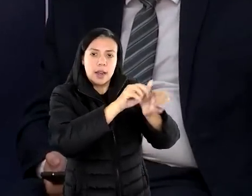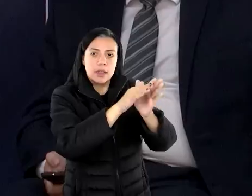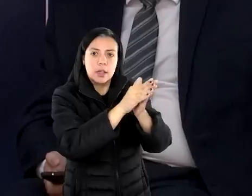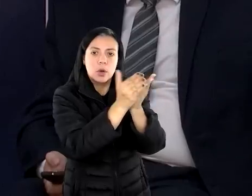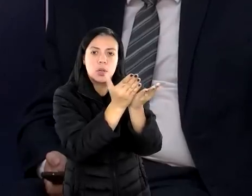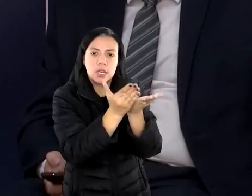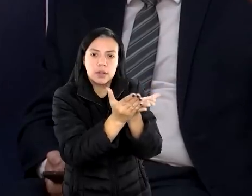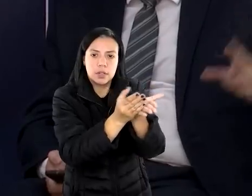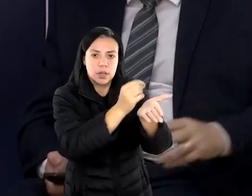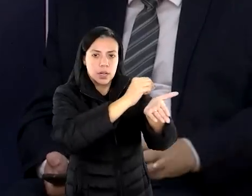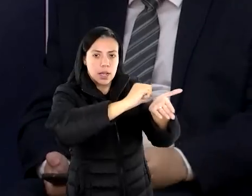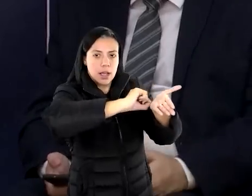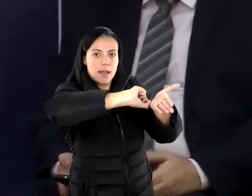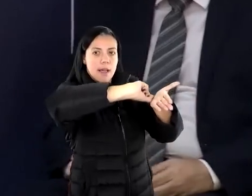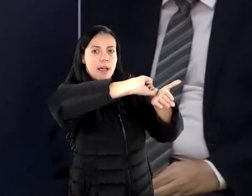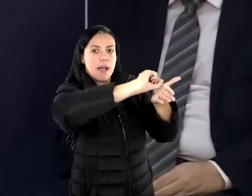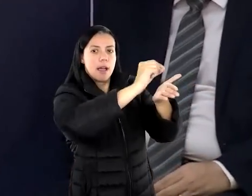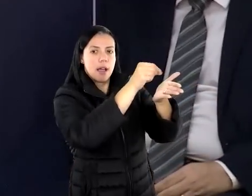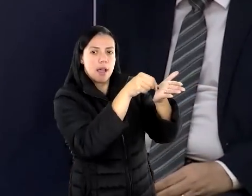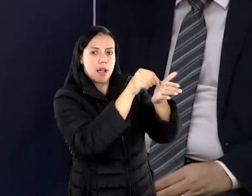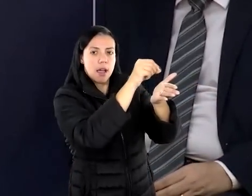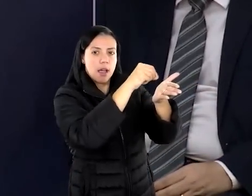aprendeu a fazer o A?